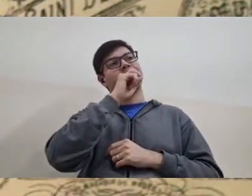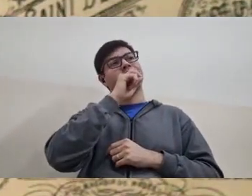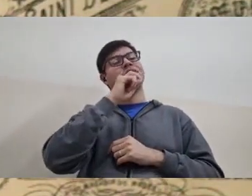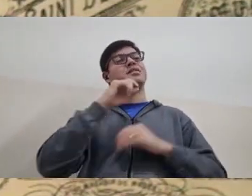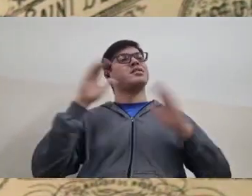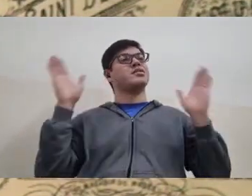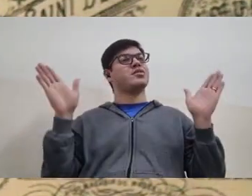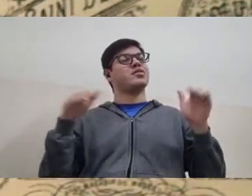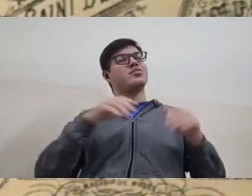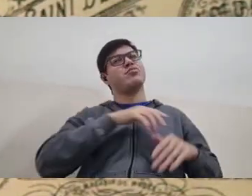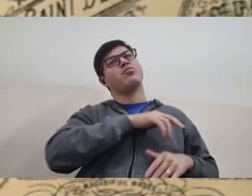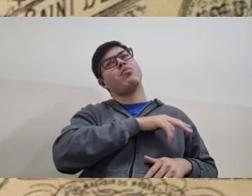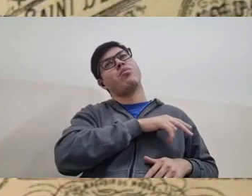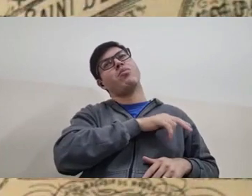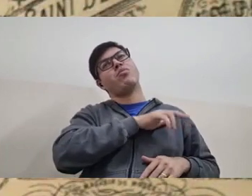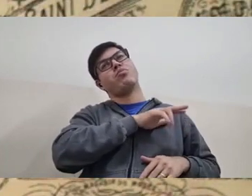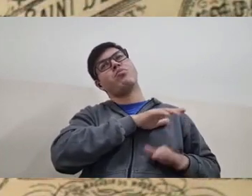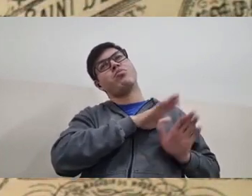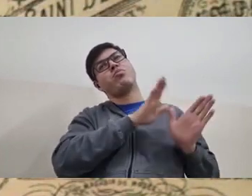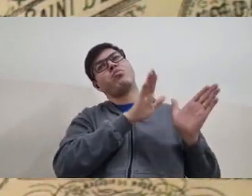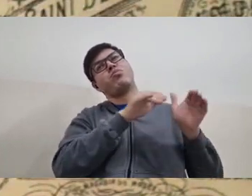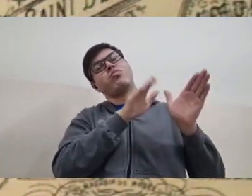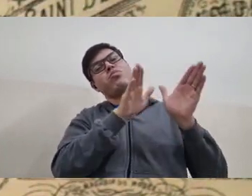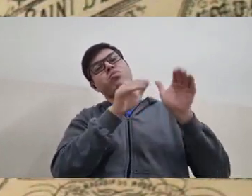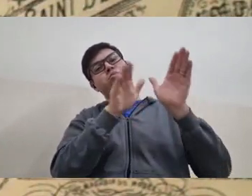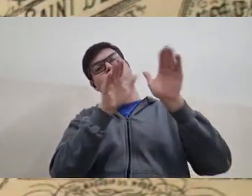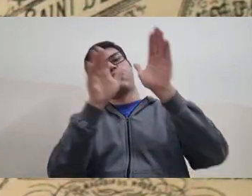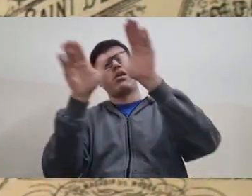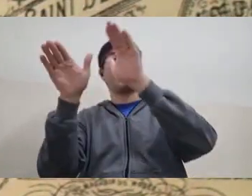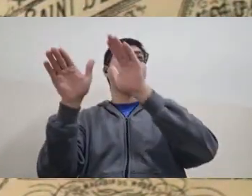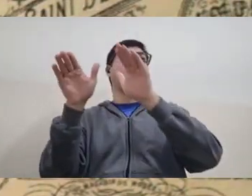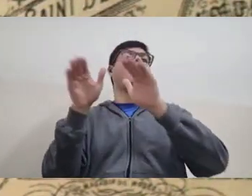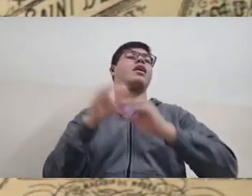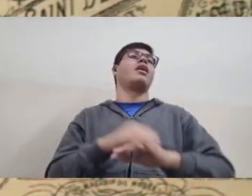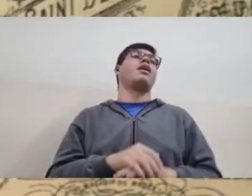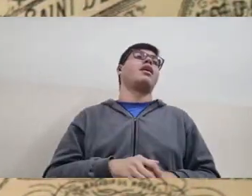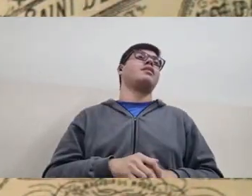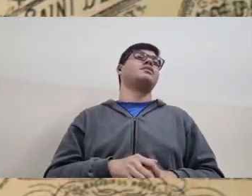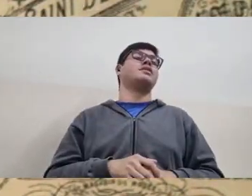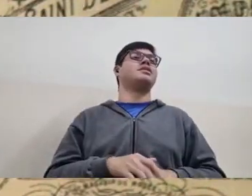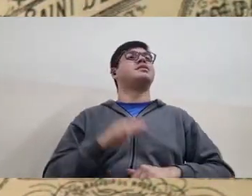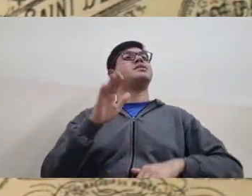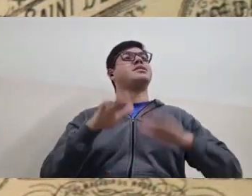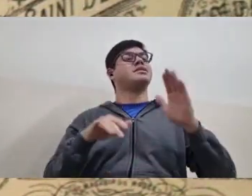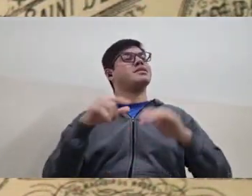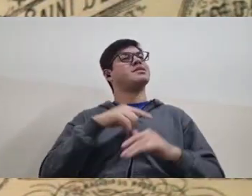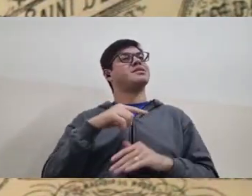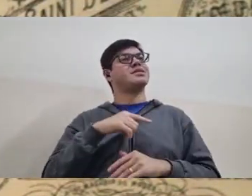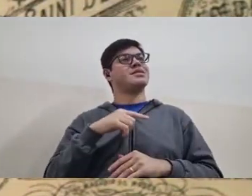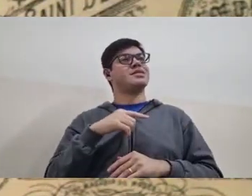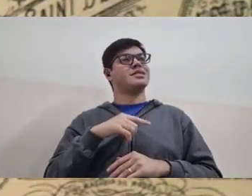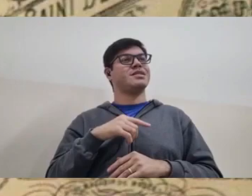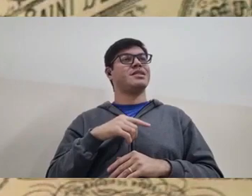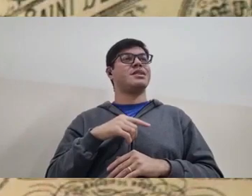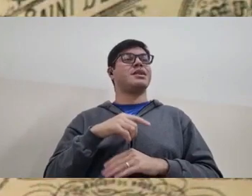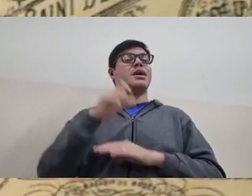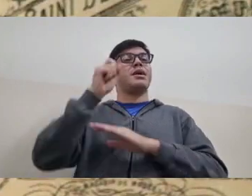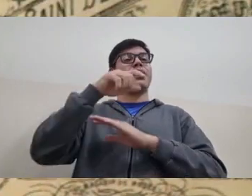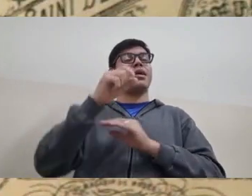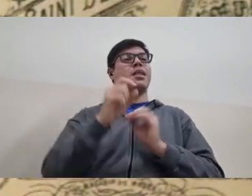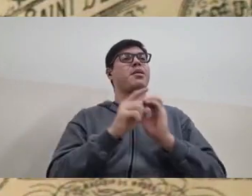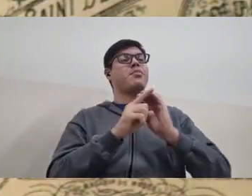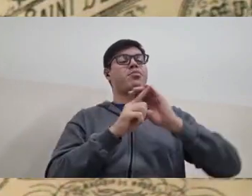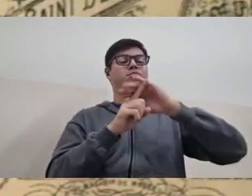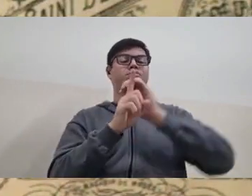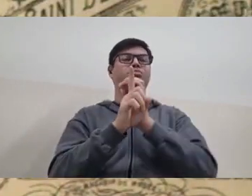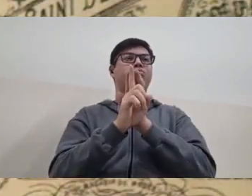né? Beleza. A gente tem isso aqui em Araras agora, que eu acho fantástico. Em todo lugar se vê arara voando. Exatamente. A gente plantou palmito jussara,